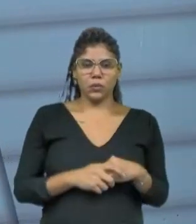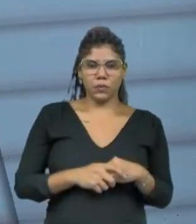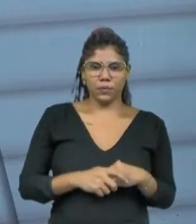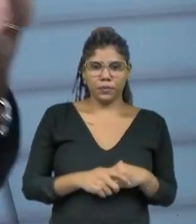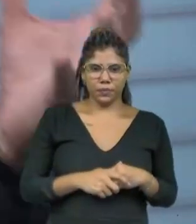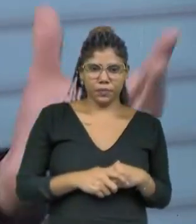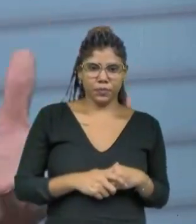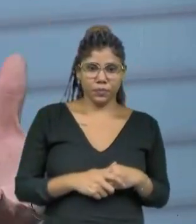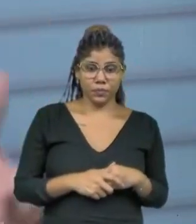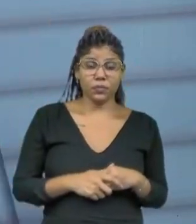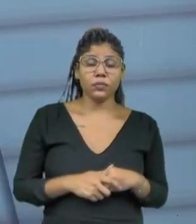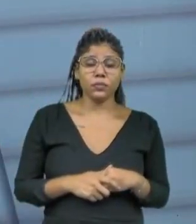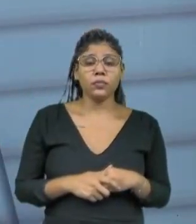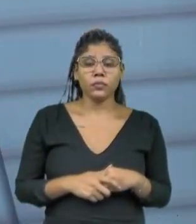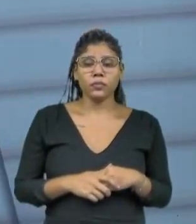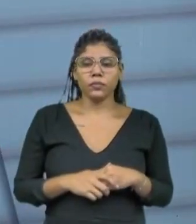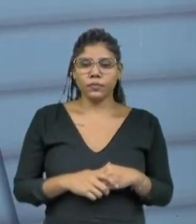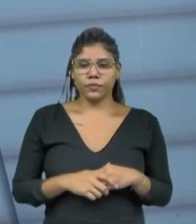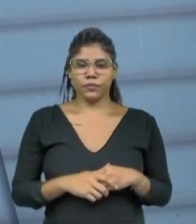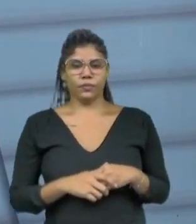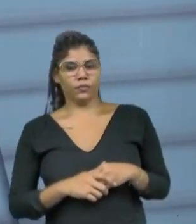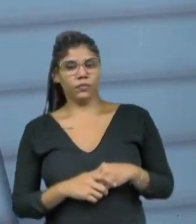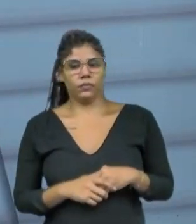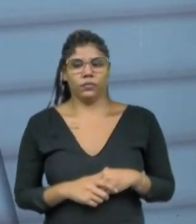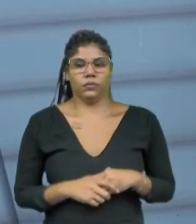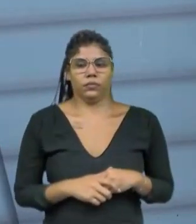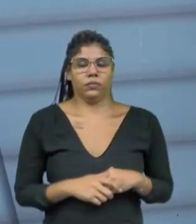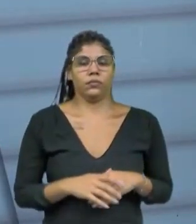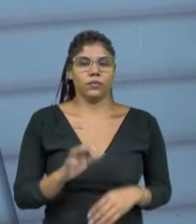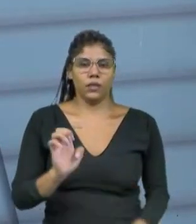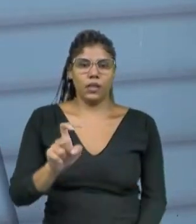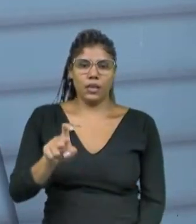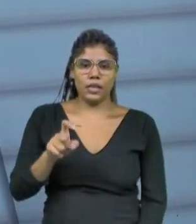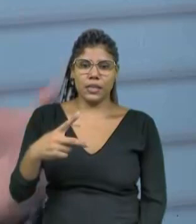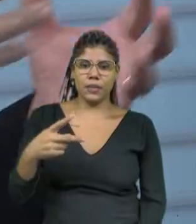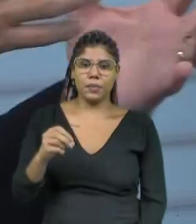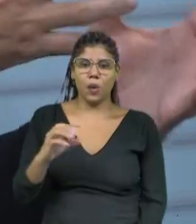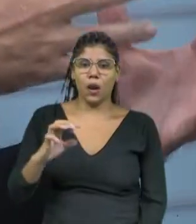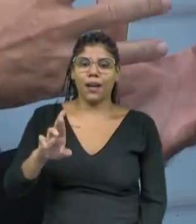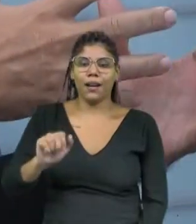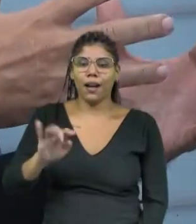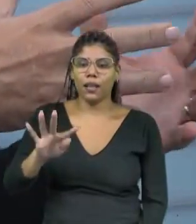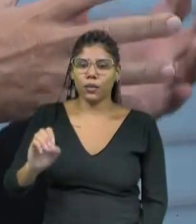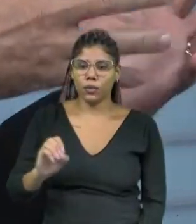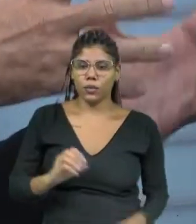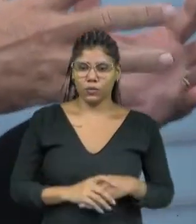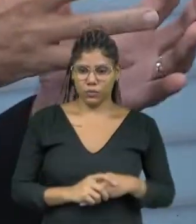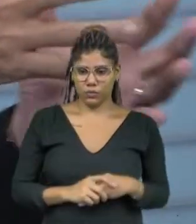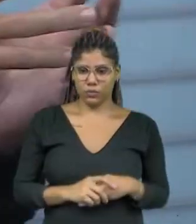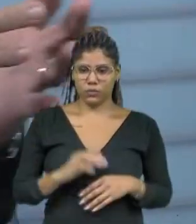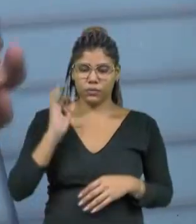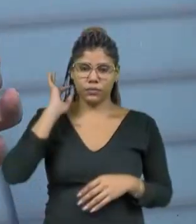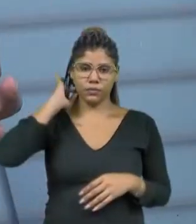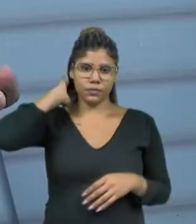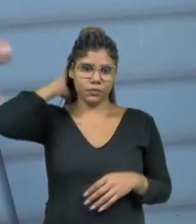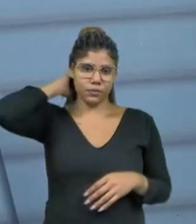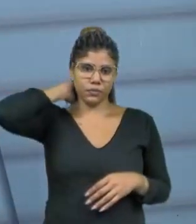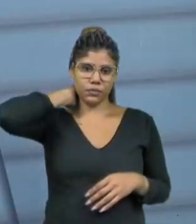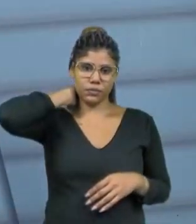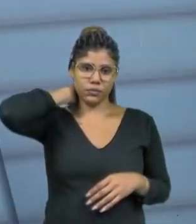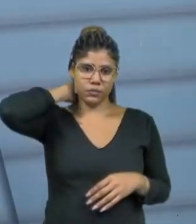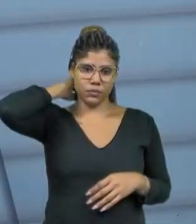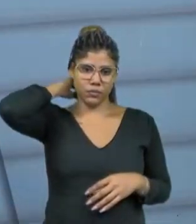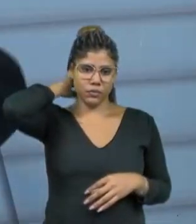no interior a coisa mais bem explorada é a Expocrata, certo? Vamos dizer, quem foi na Expocrata aí nos anos 80, 90,